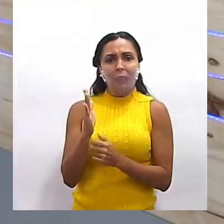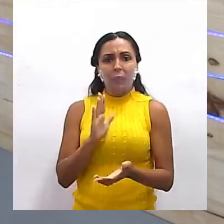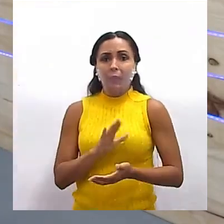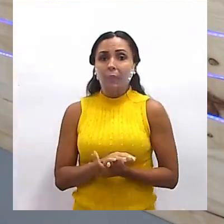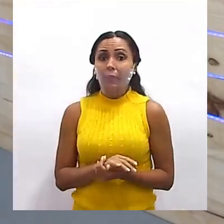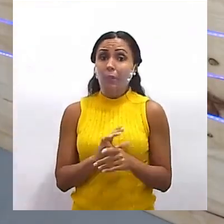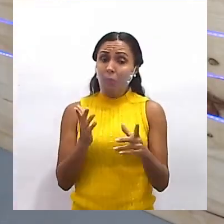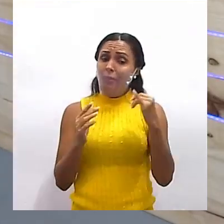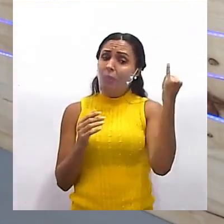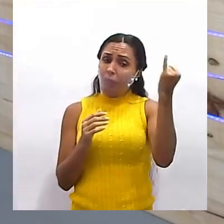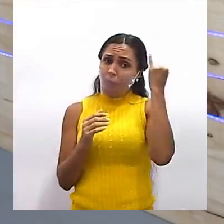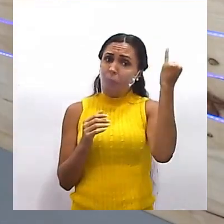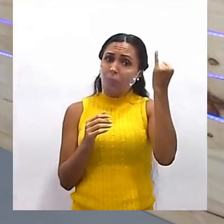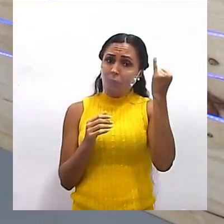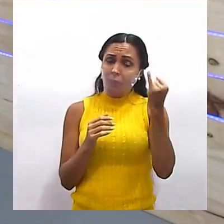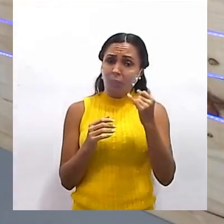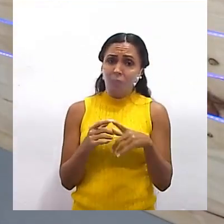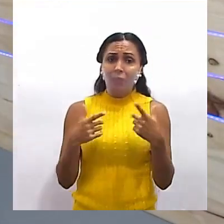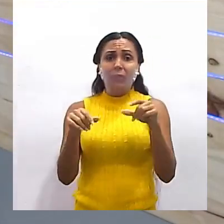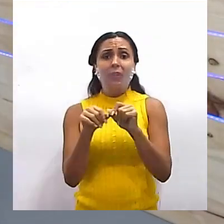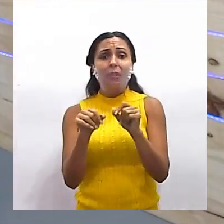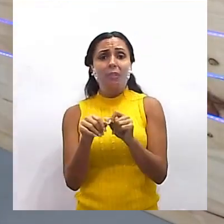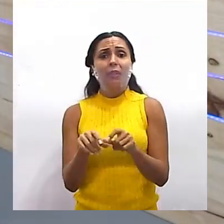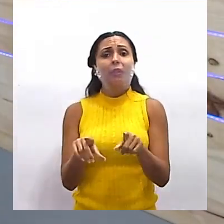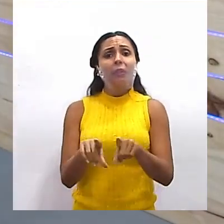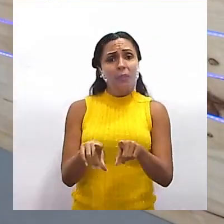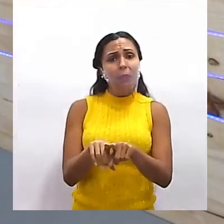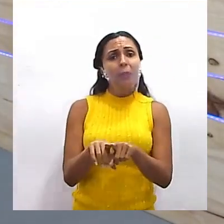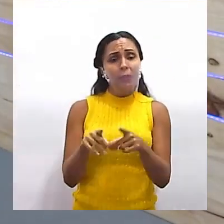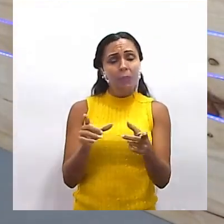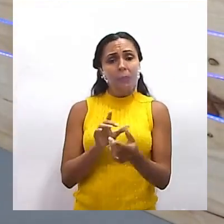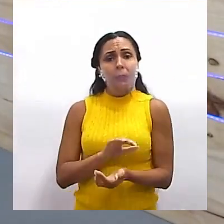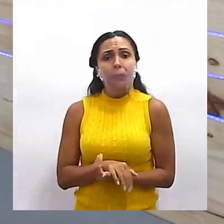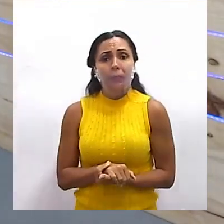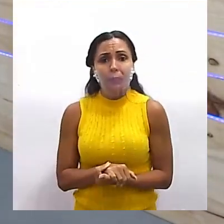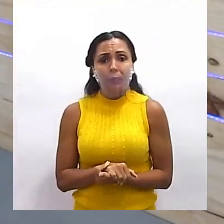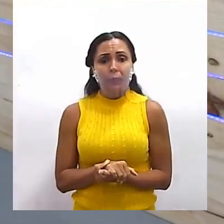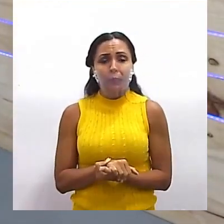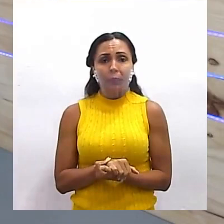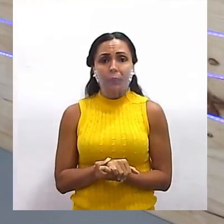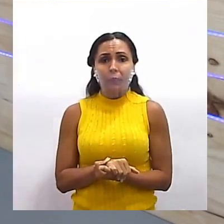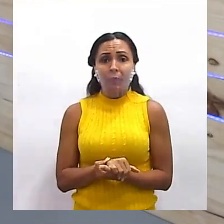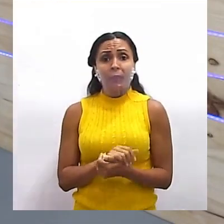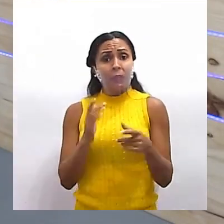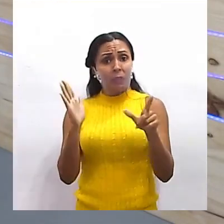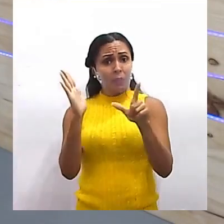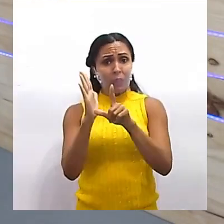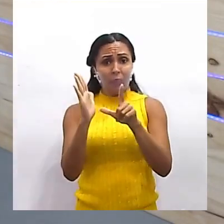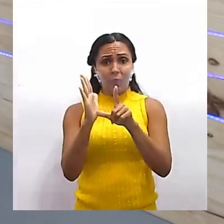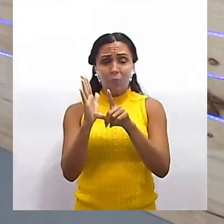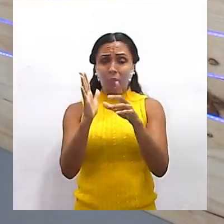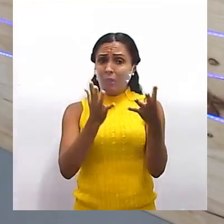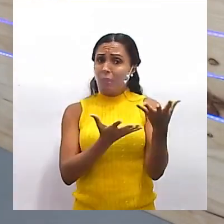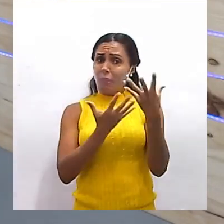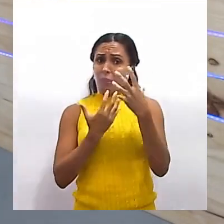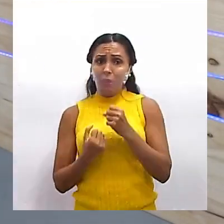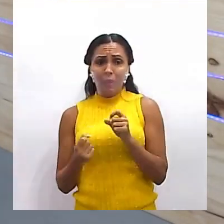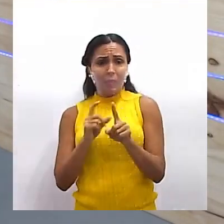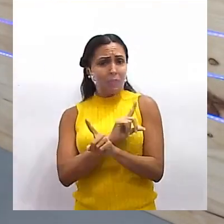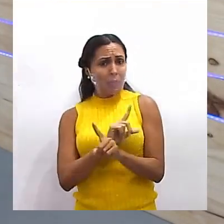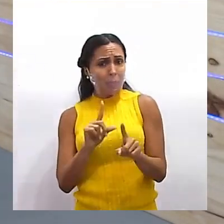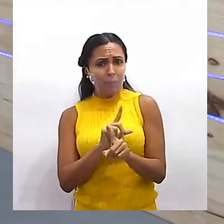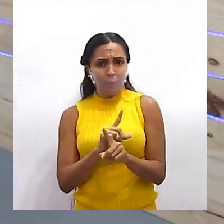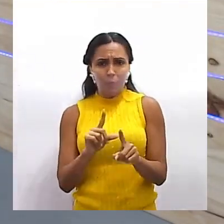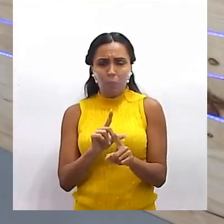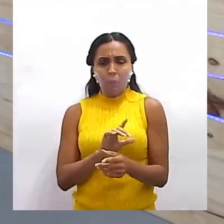Então isso é muito importante até a gente fazer também nosso controle de qualidade, né? Porque a loja ela não recebe de forma